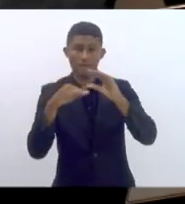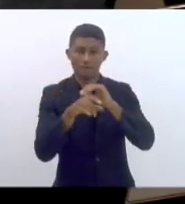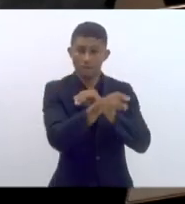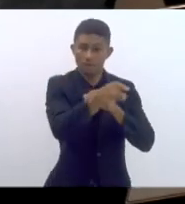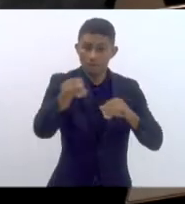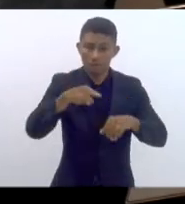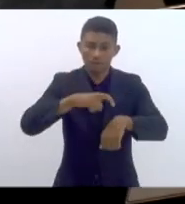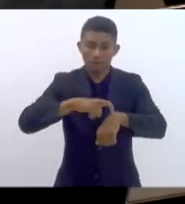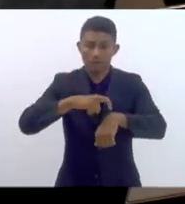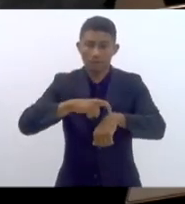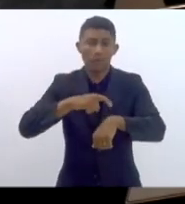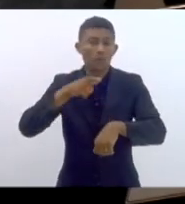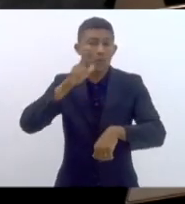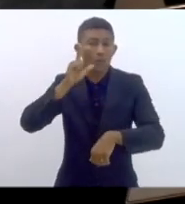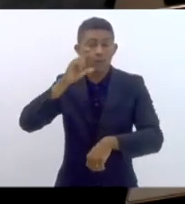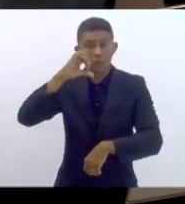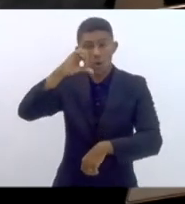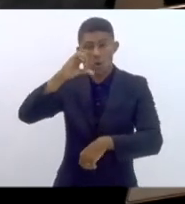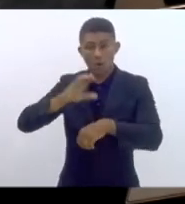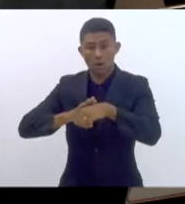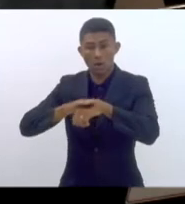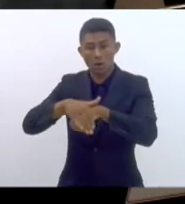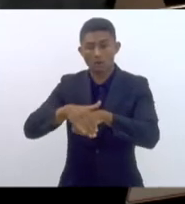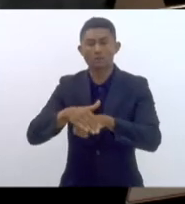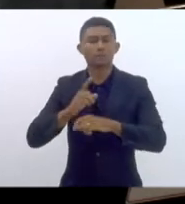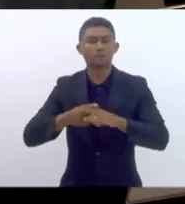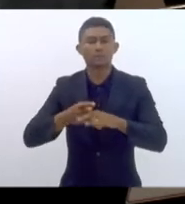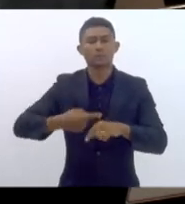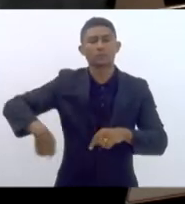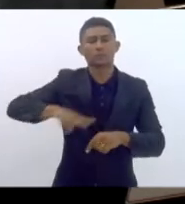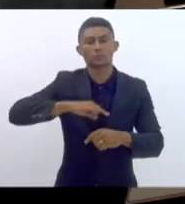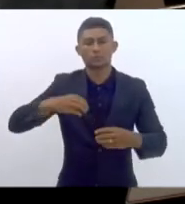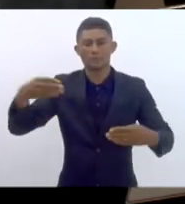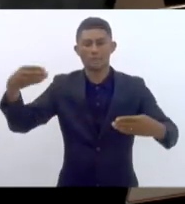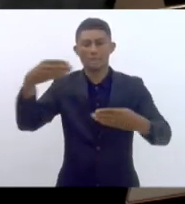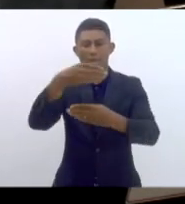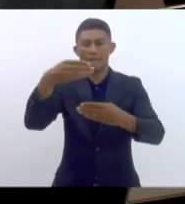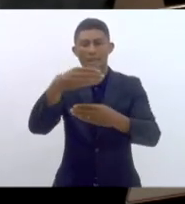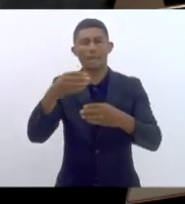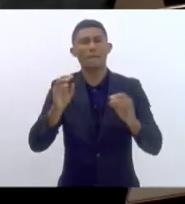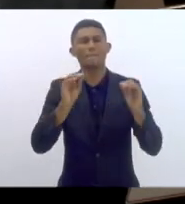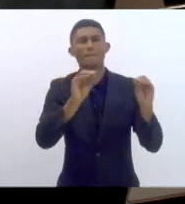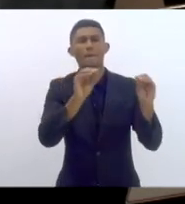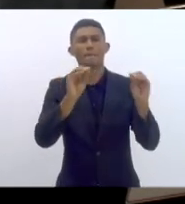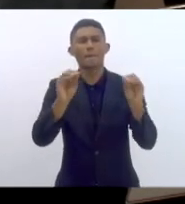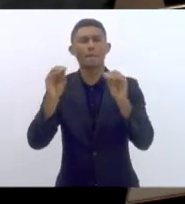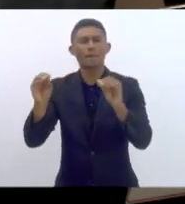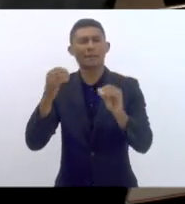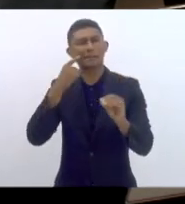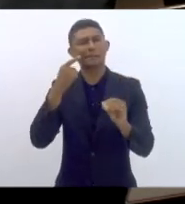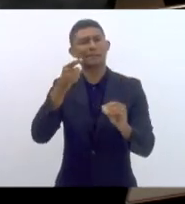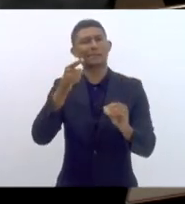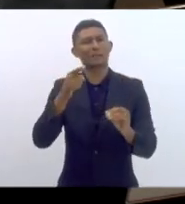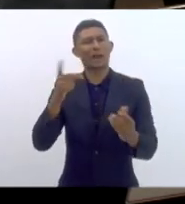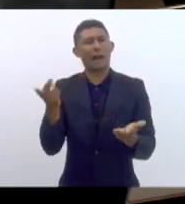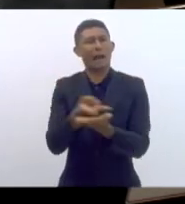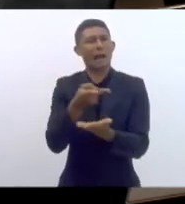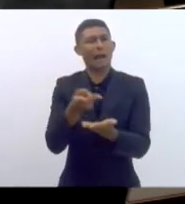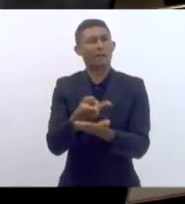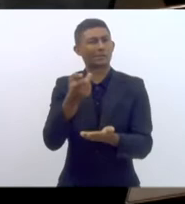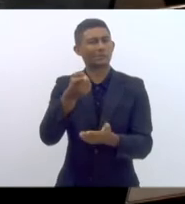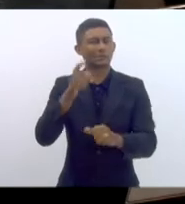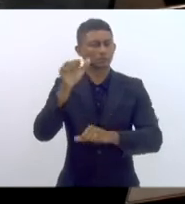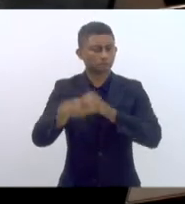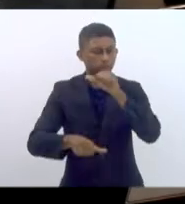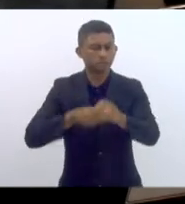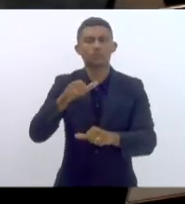porque a gente, na hora que estava montando a apresentação, a gente conseguiu identificar alguns erros nas planilhas. Então, a gente fez as correções e encaminhou. Tá?